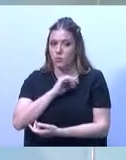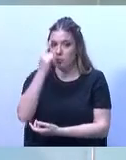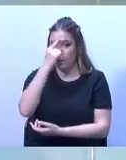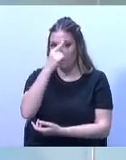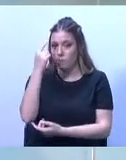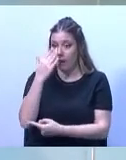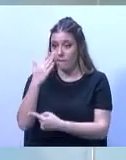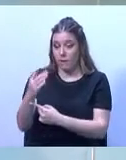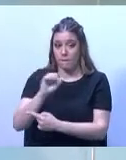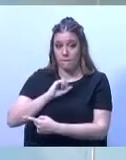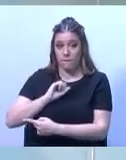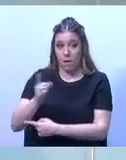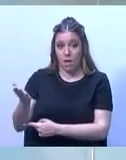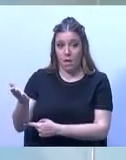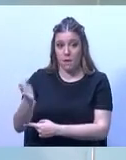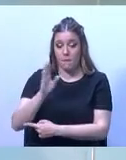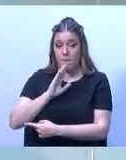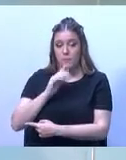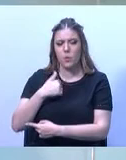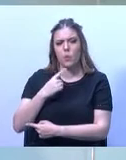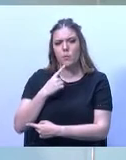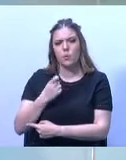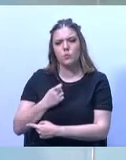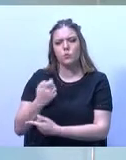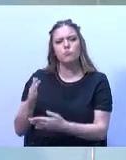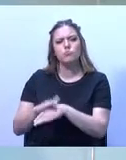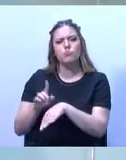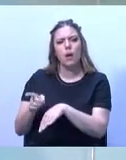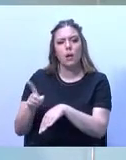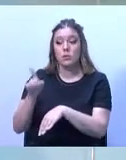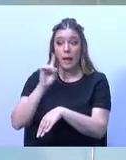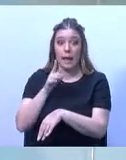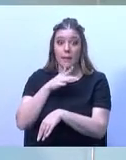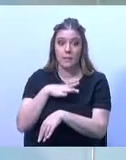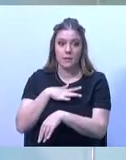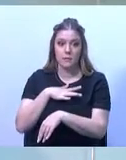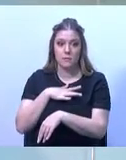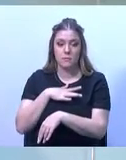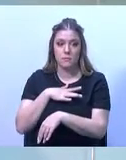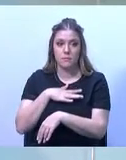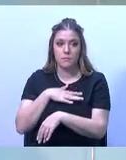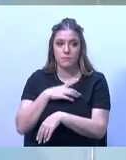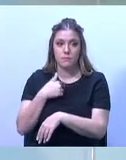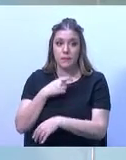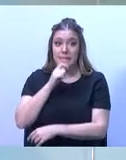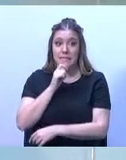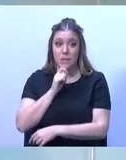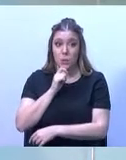enfermeira, em frente a mim, e eu perguntei-lhe por que motivo, e ela esteve-me a dizer para eu meter, então,